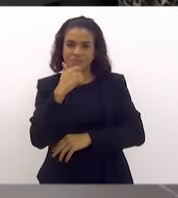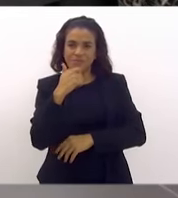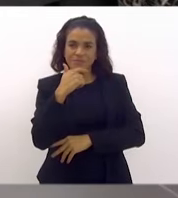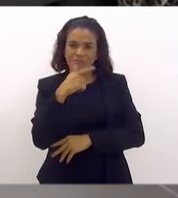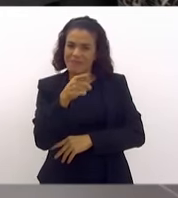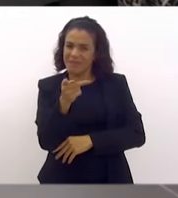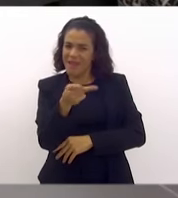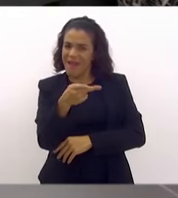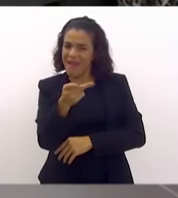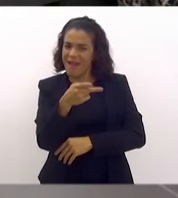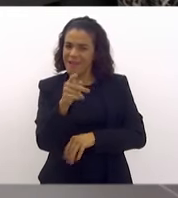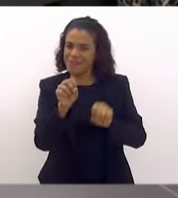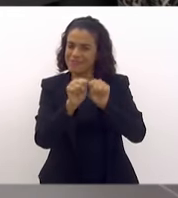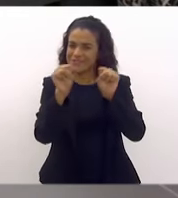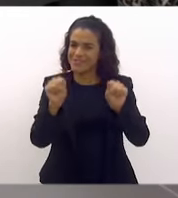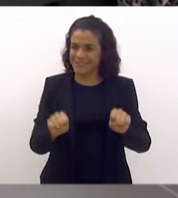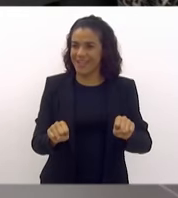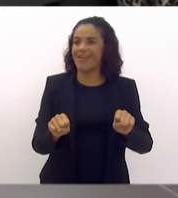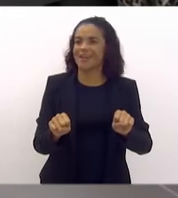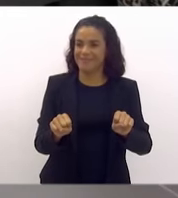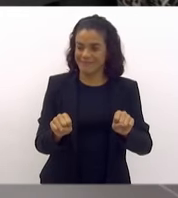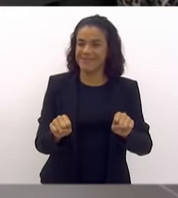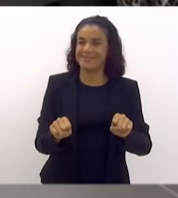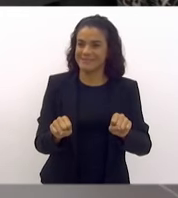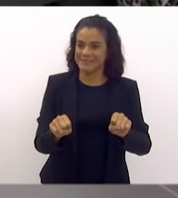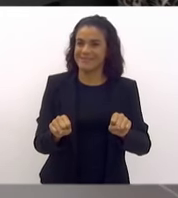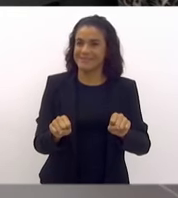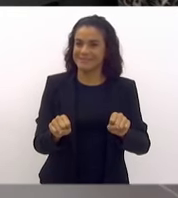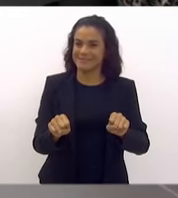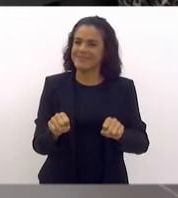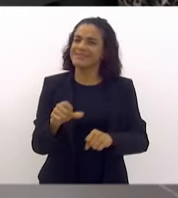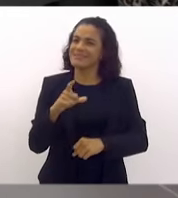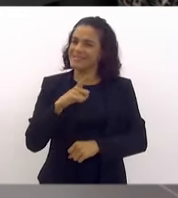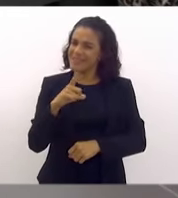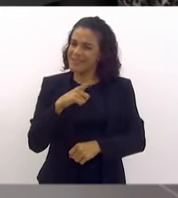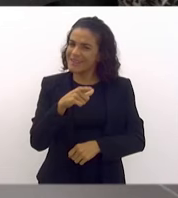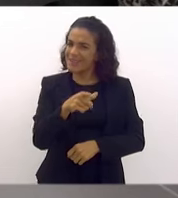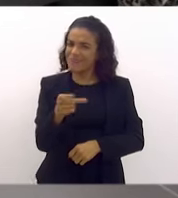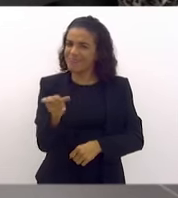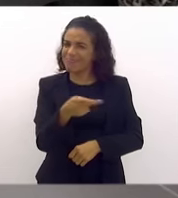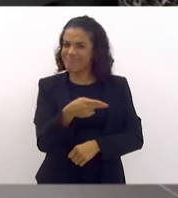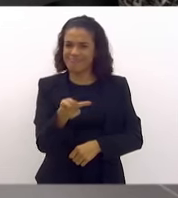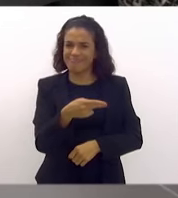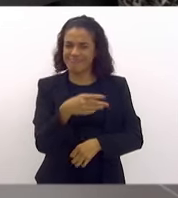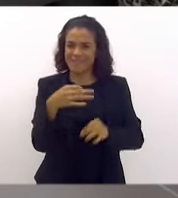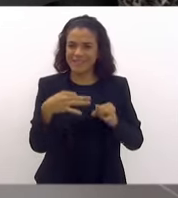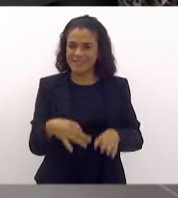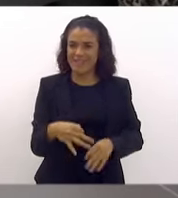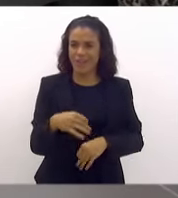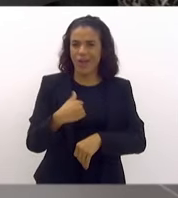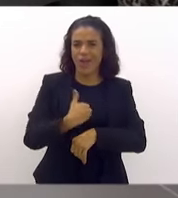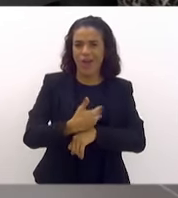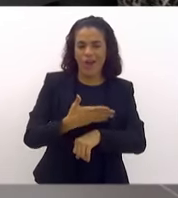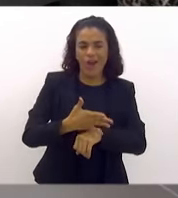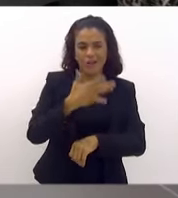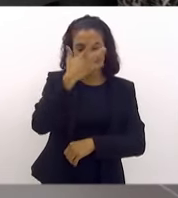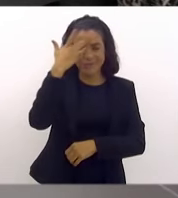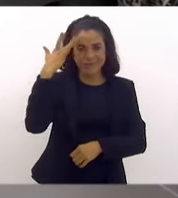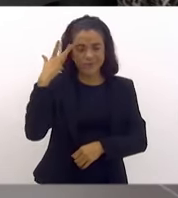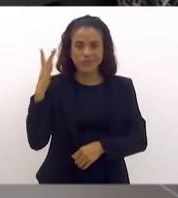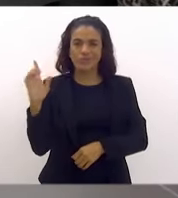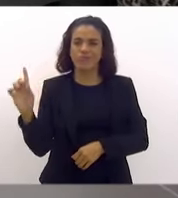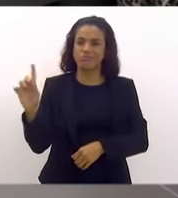aluma coisa errada nesse sistema tem alguma não tá dando certo isso é toda hora chega um cidadão